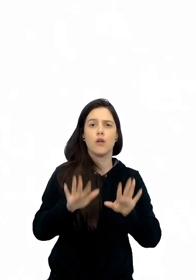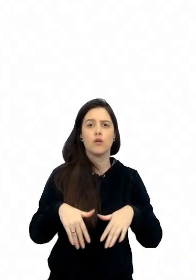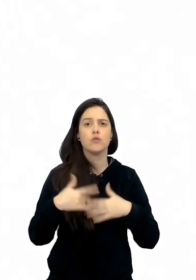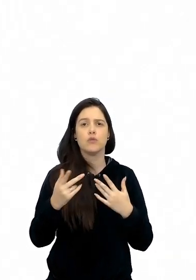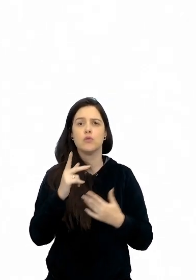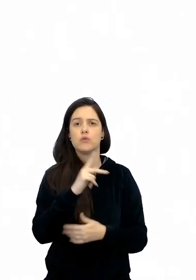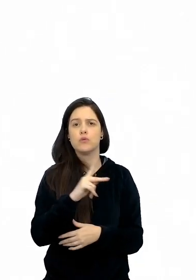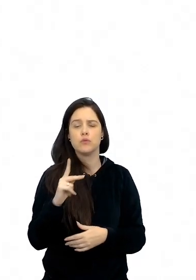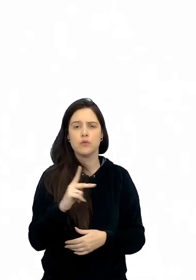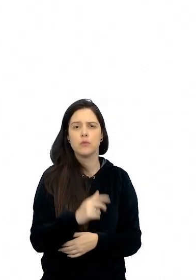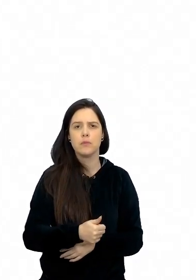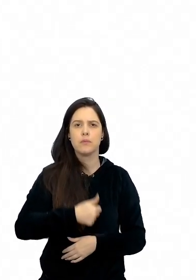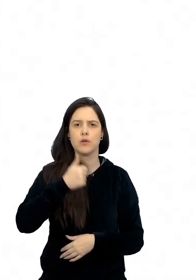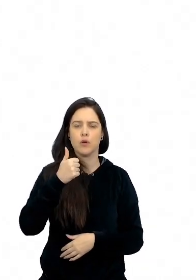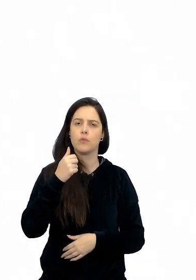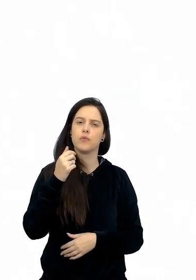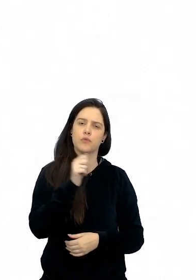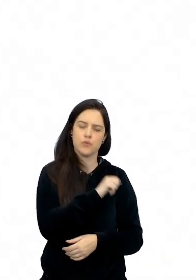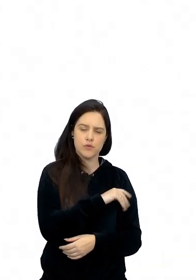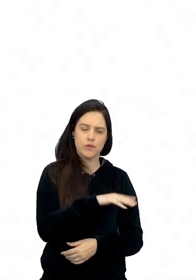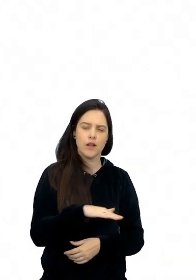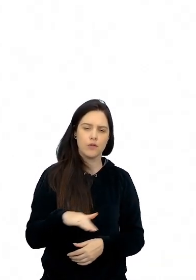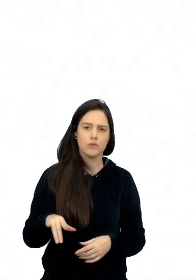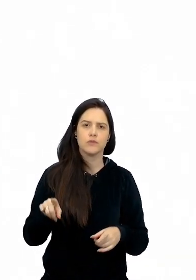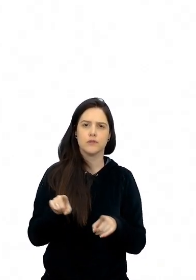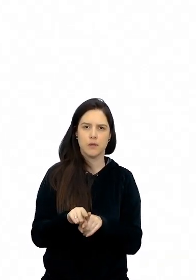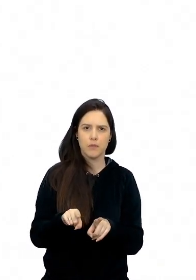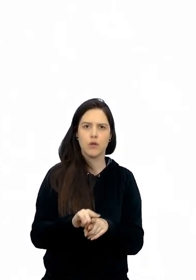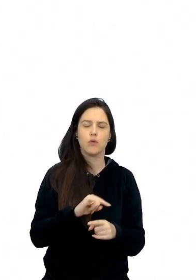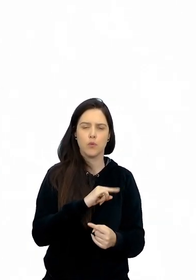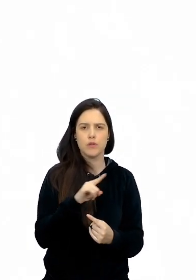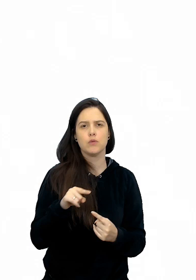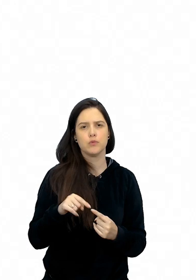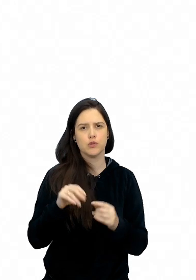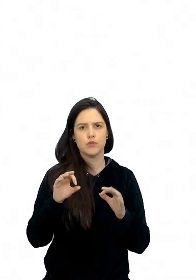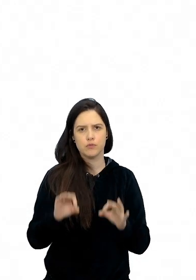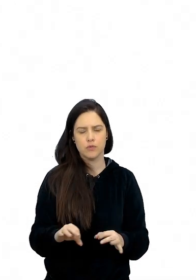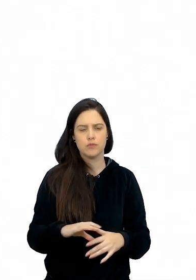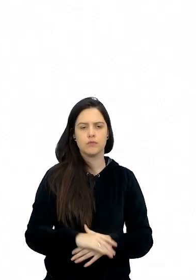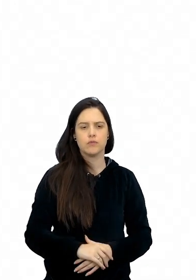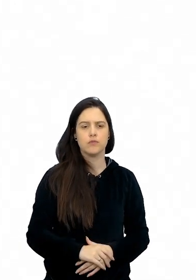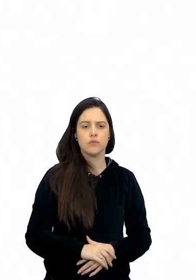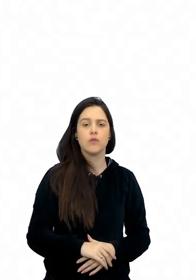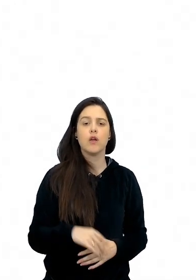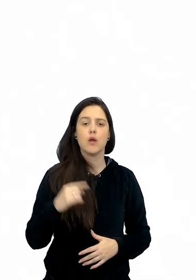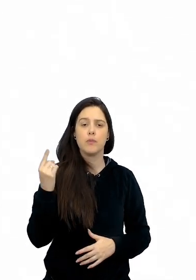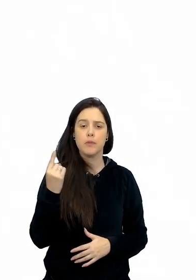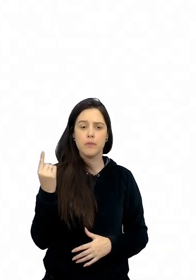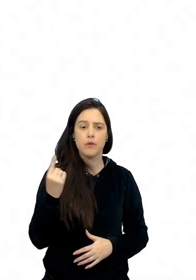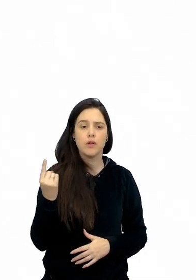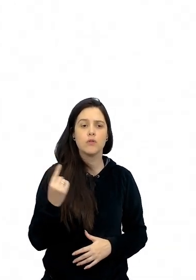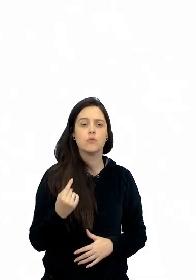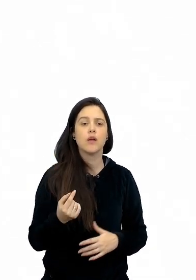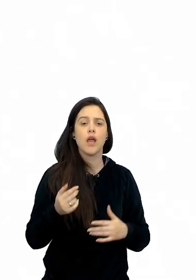os seus colaboradores, né, como resultado de uma grande pesquisa, né, para a gente entender também